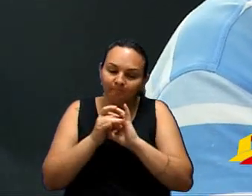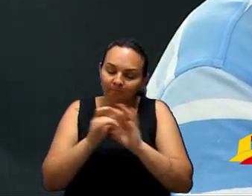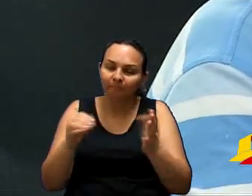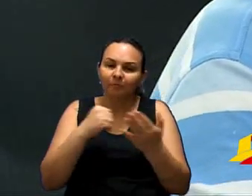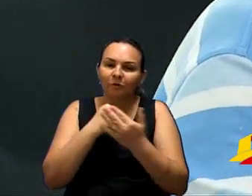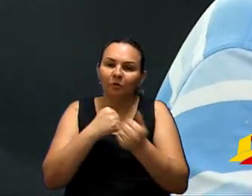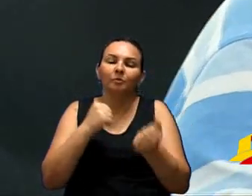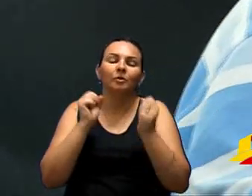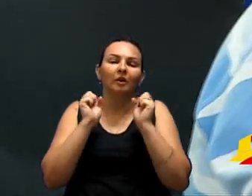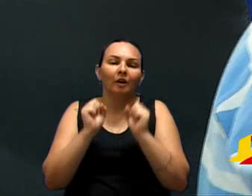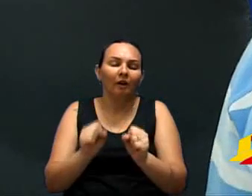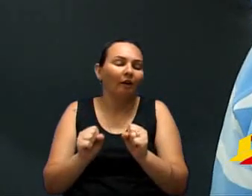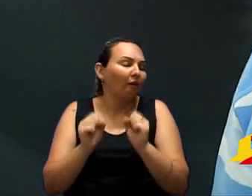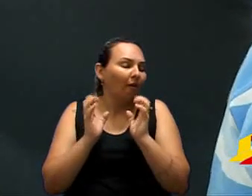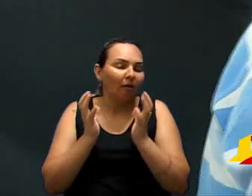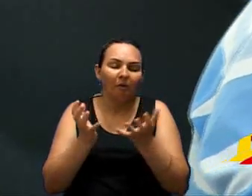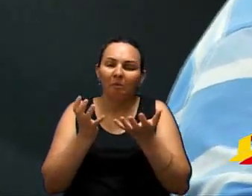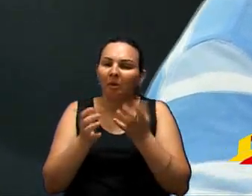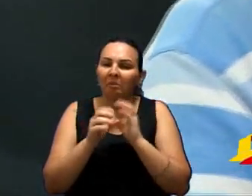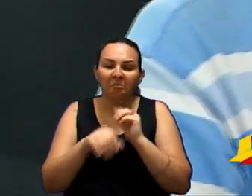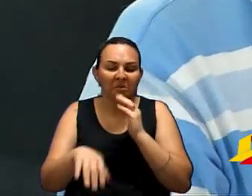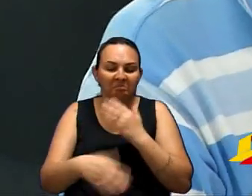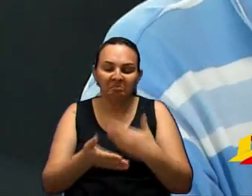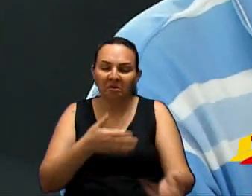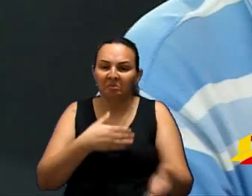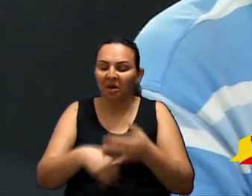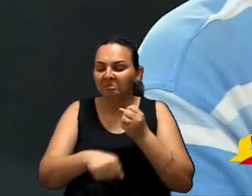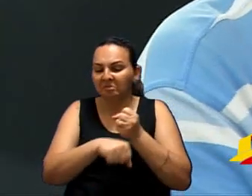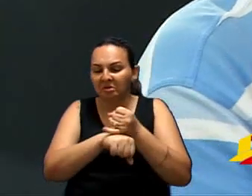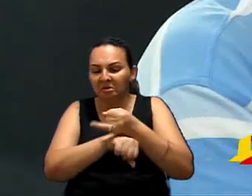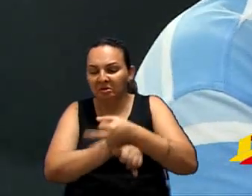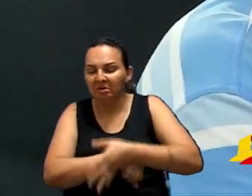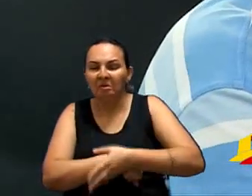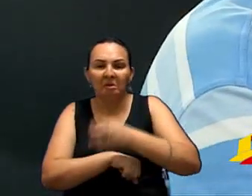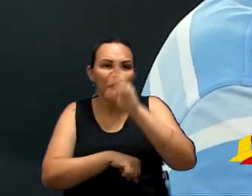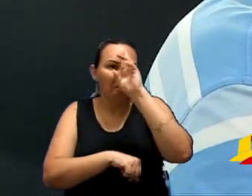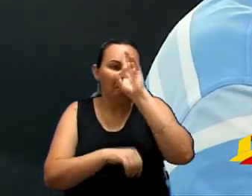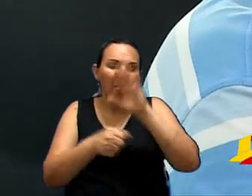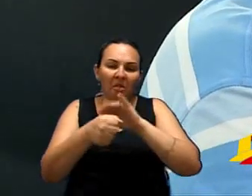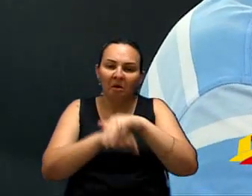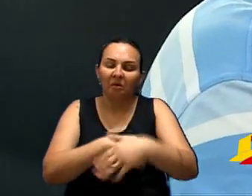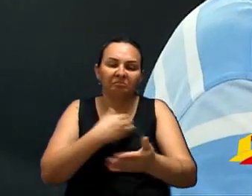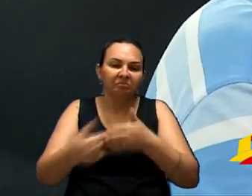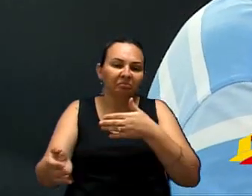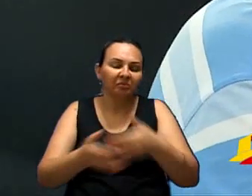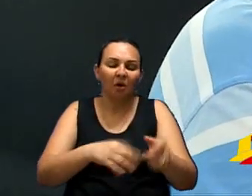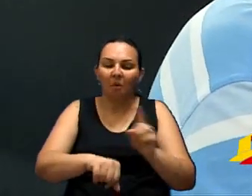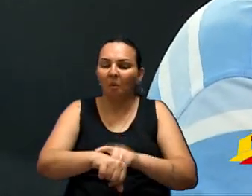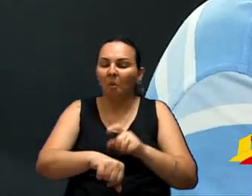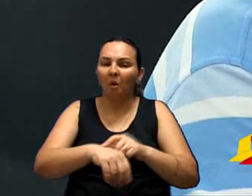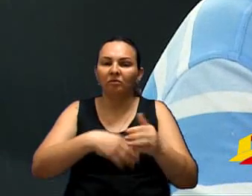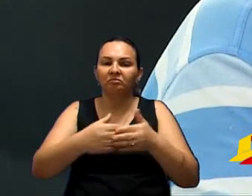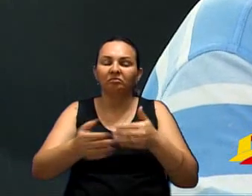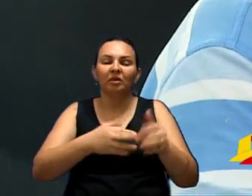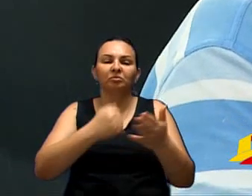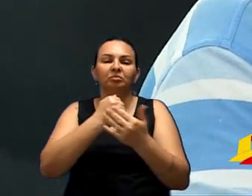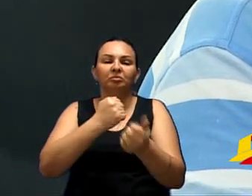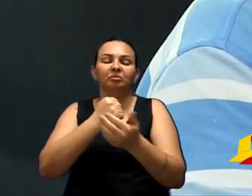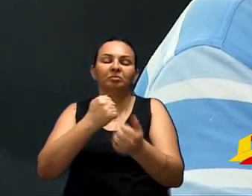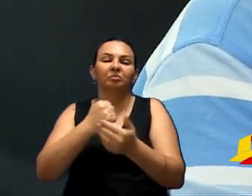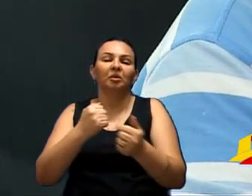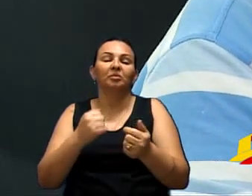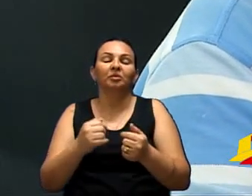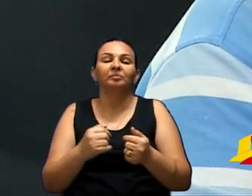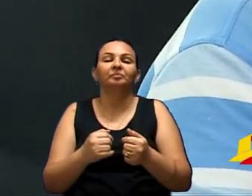que a fazer a meia noite às 3 horas da manhã às 4 horas a hora que quiser e convida o meu amigo de uma jornada da ir para me